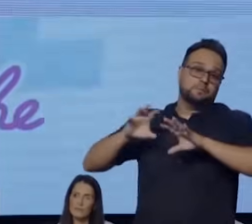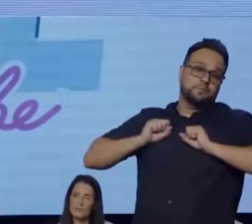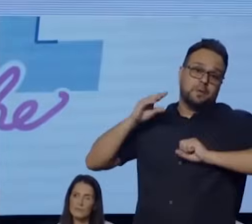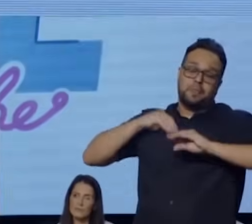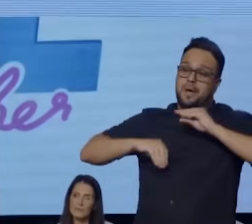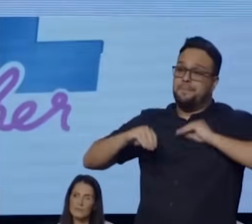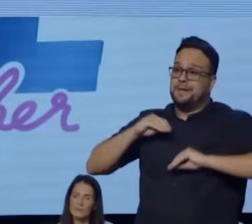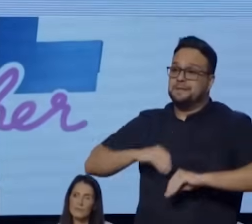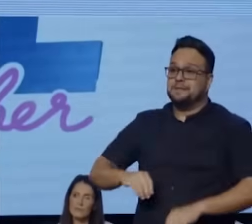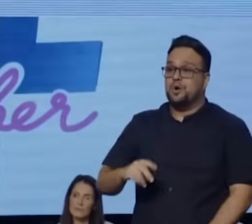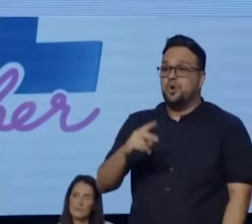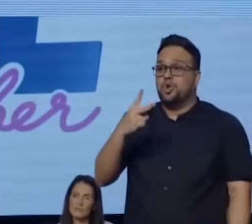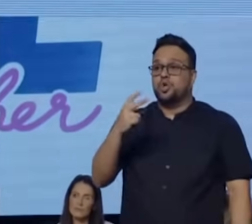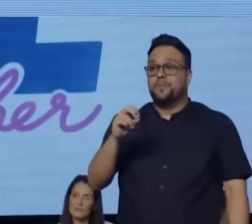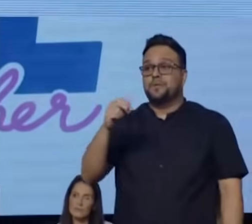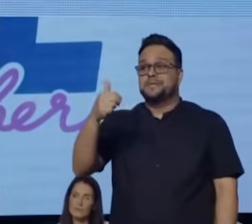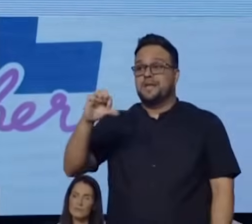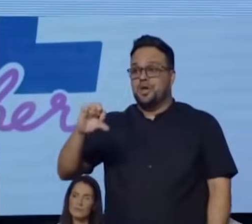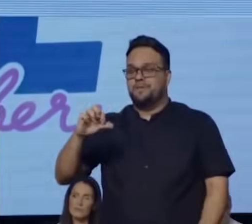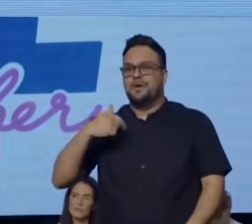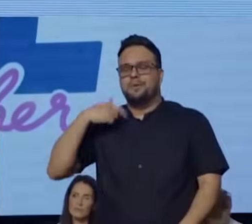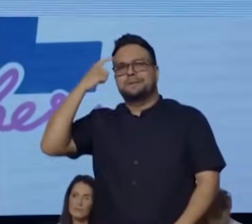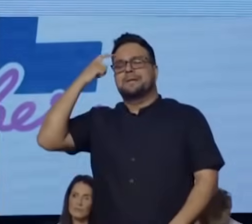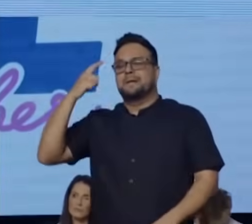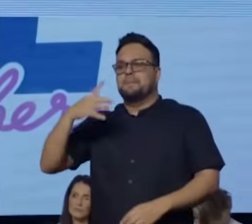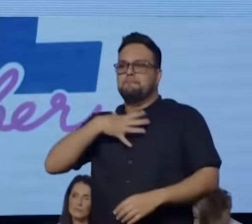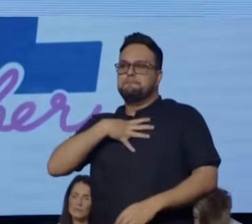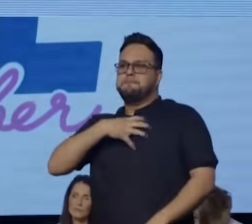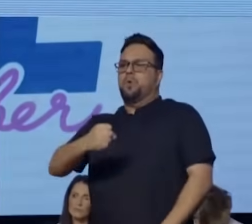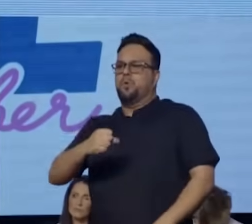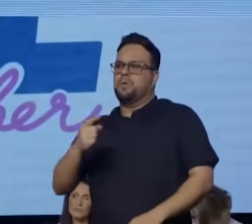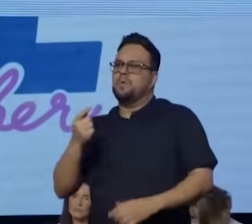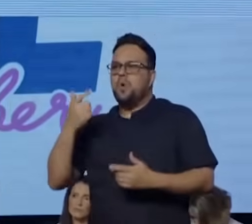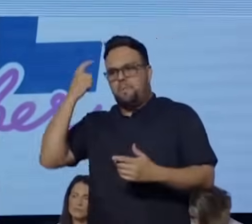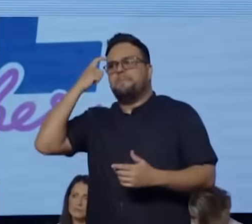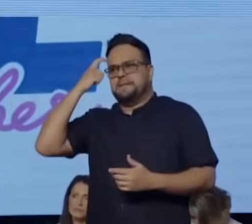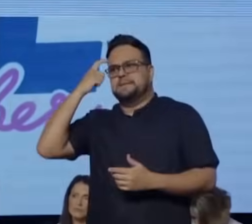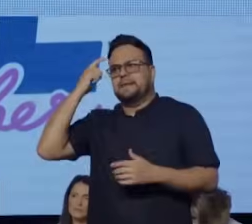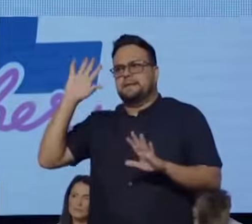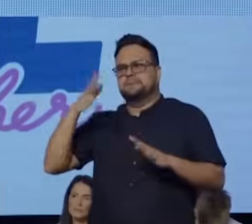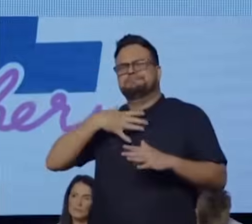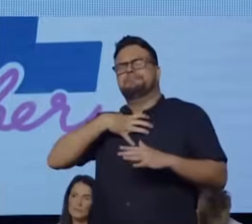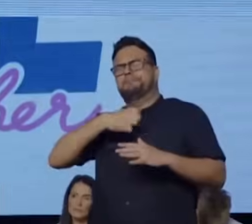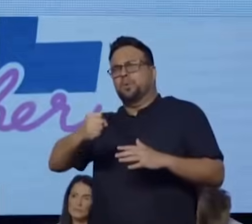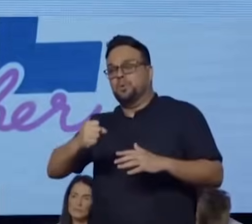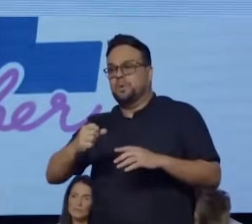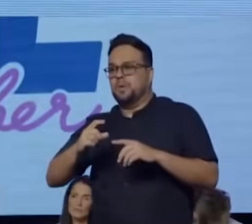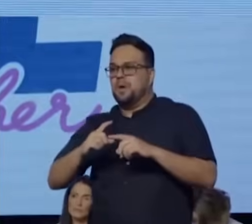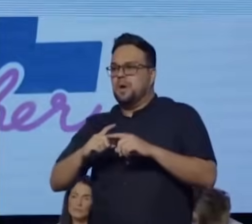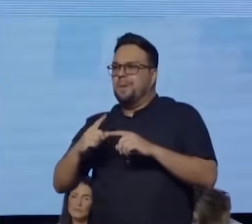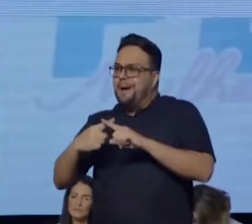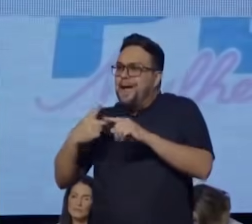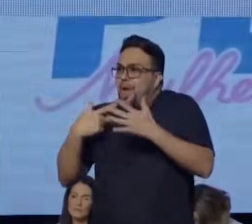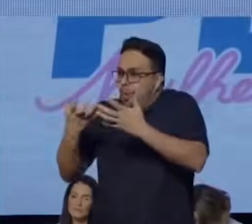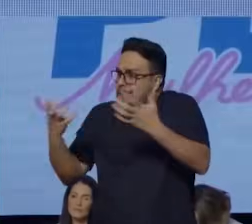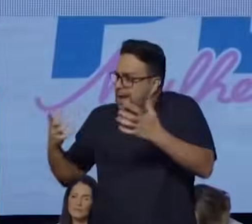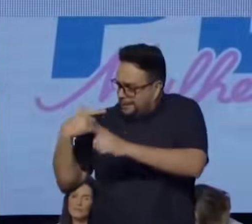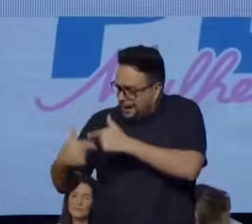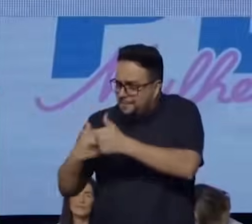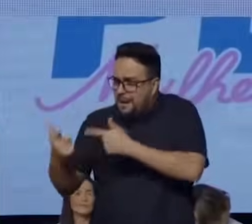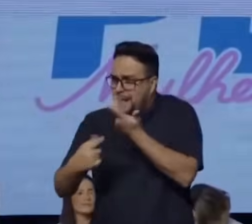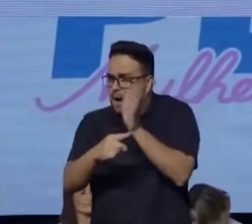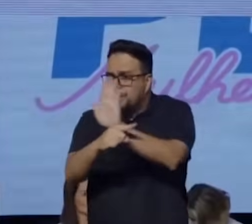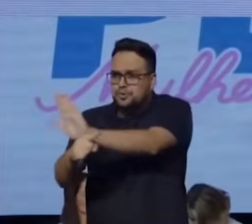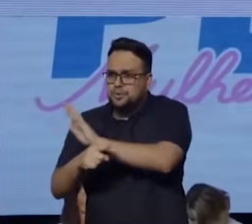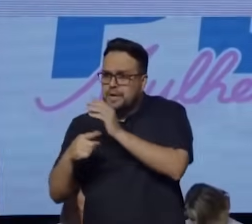em morrer por tantos ataques que eu sofria da mídia, e eu cheguei só querendo fazer o bem, como muitos aqui,